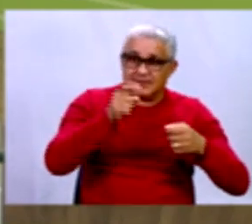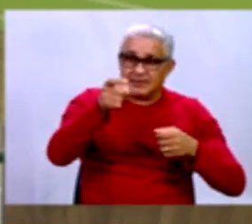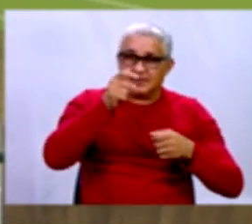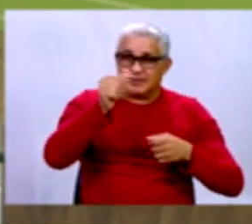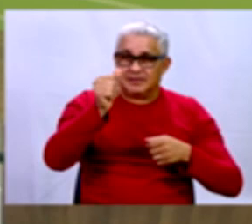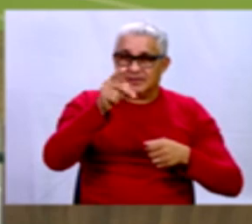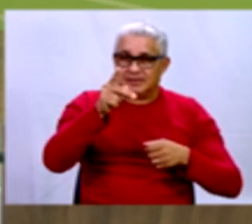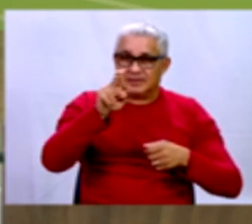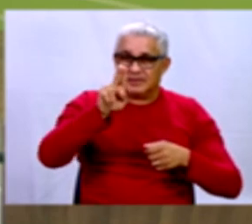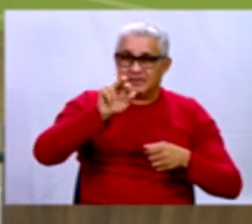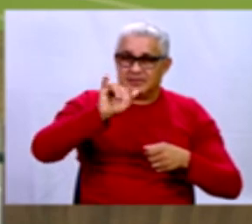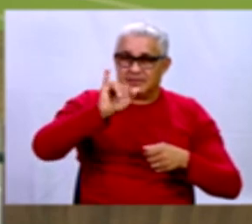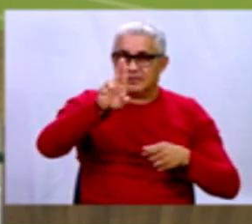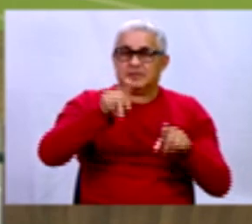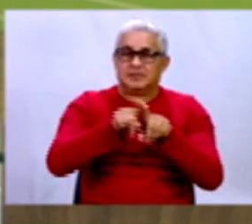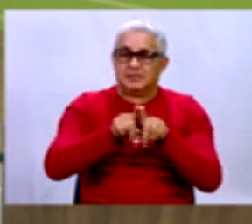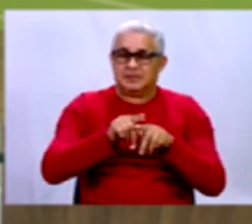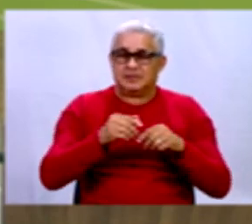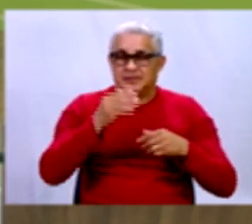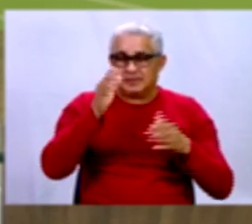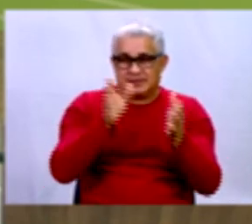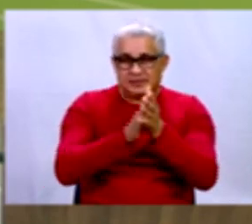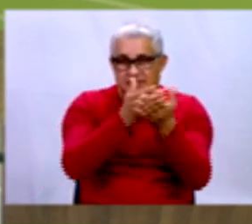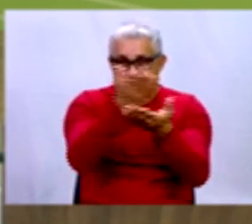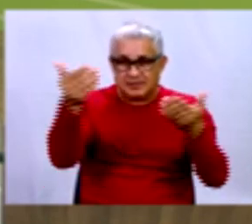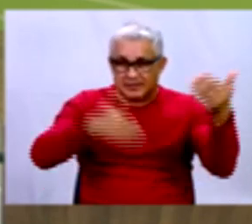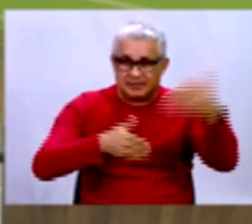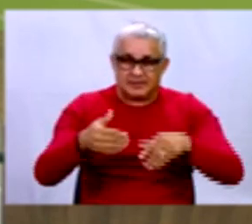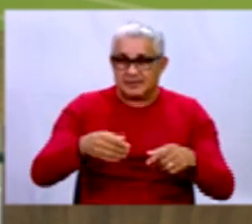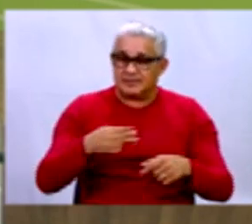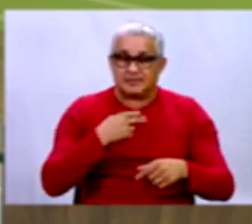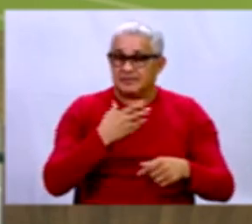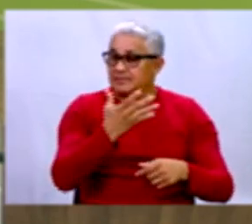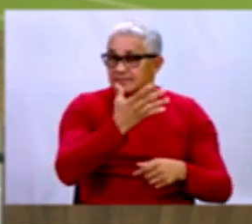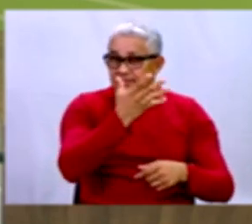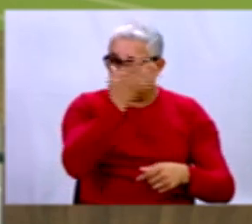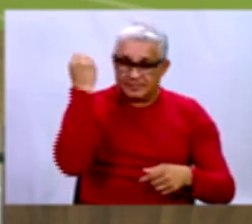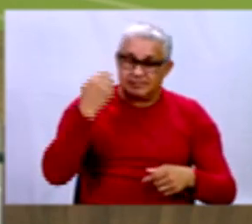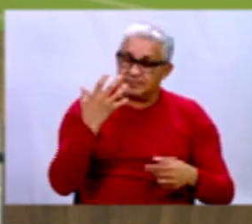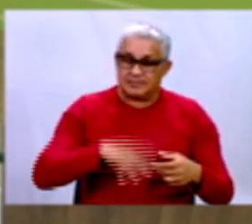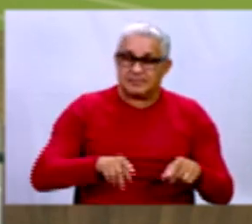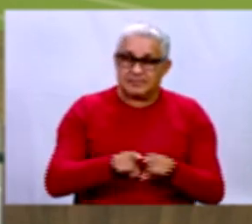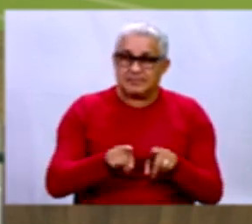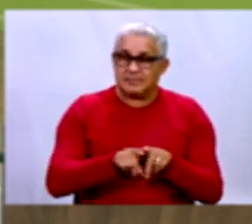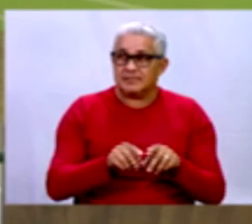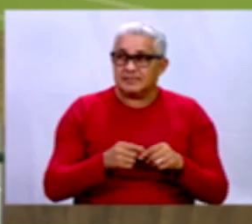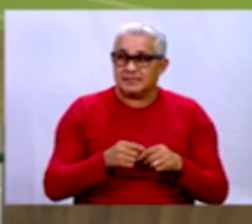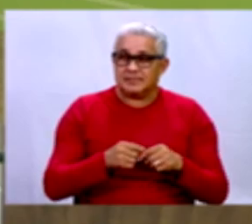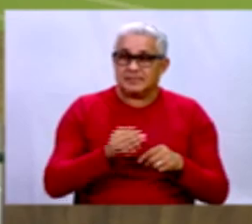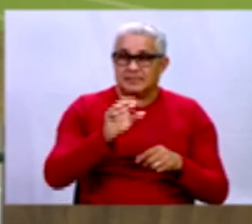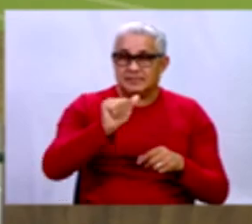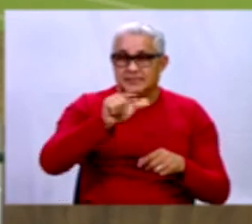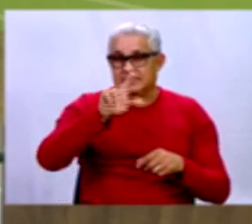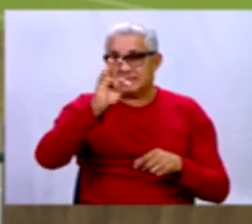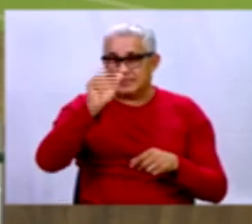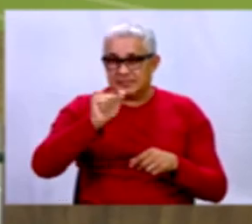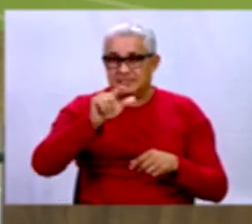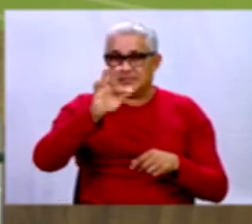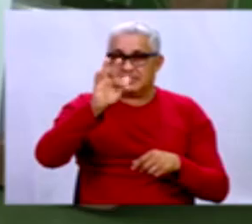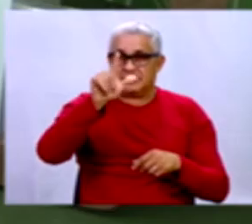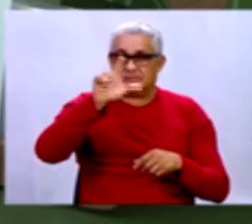parabéns pela participação de vocês. Não quero também esquecer dos alunos de Alta Floresta, que participaram um pouco, mas estavam aqui presentes com a gente